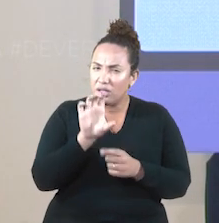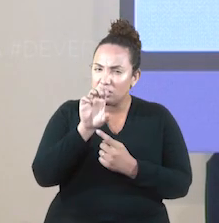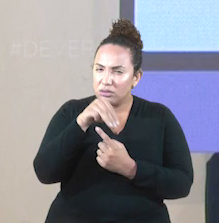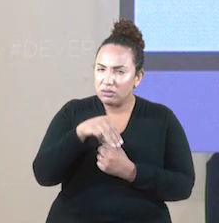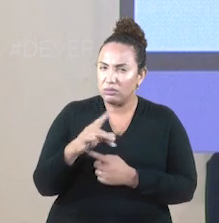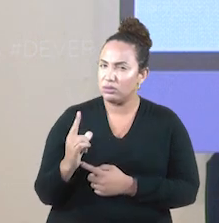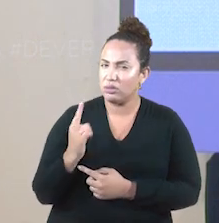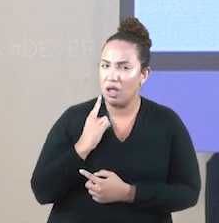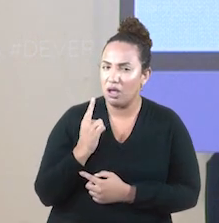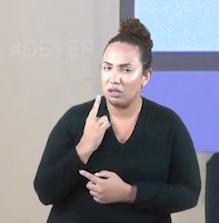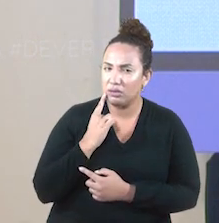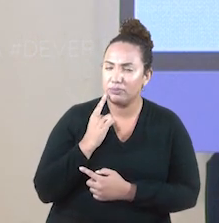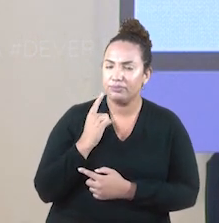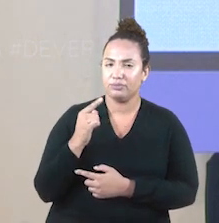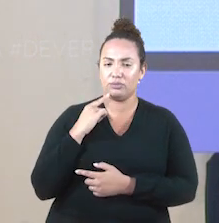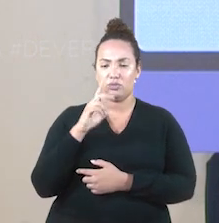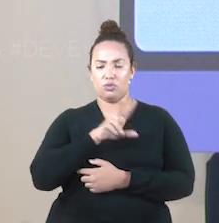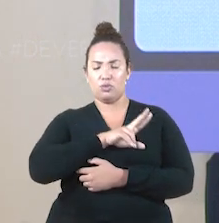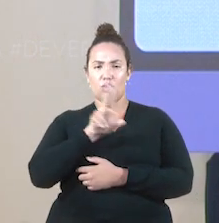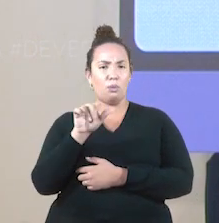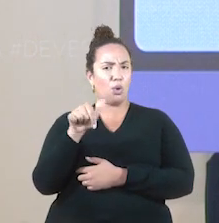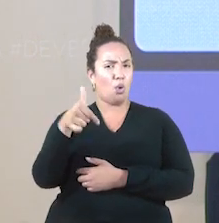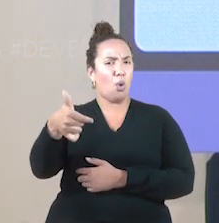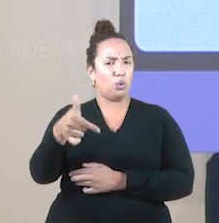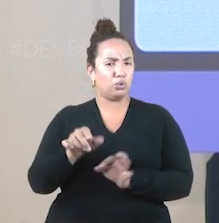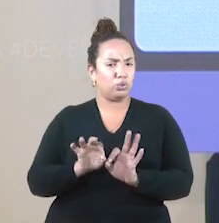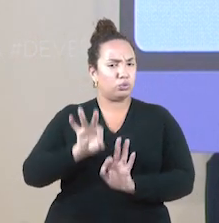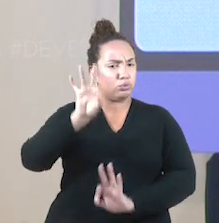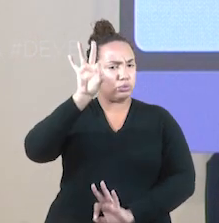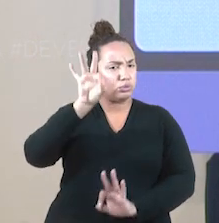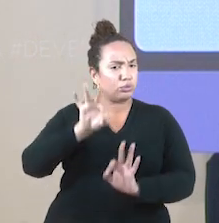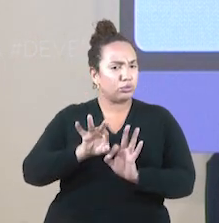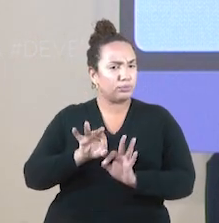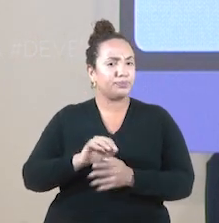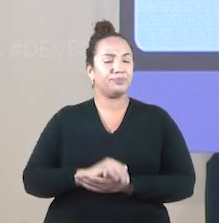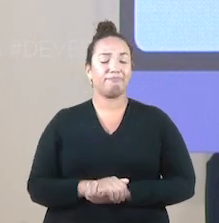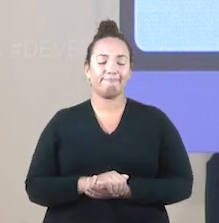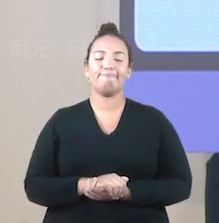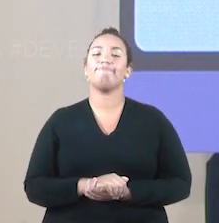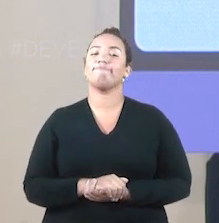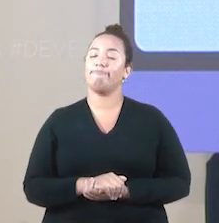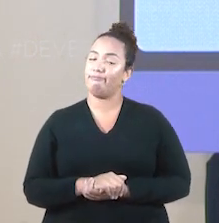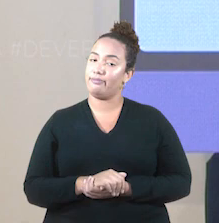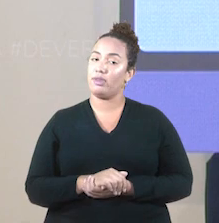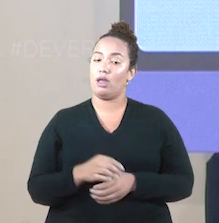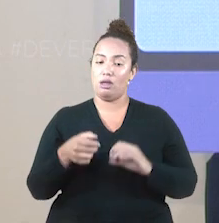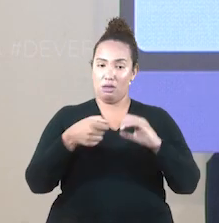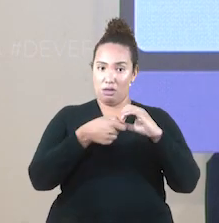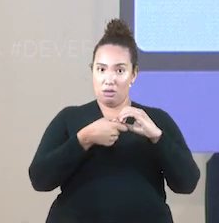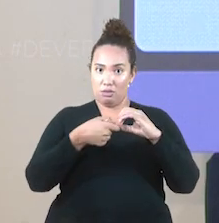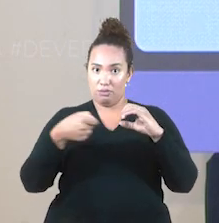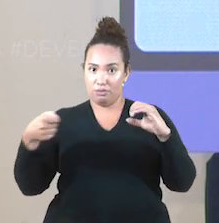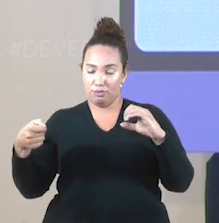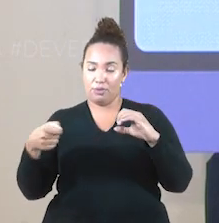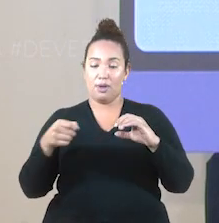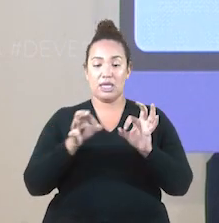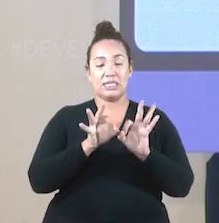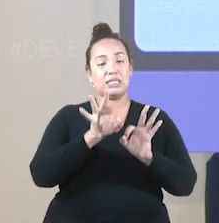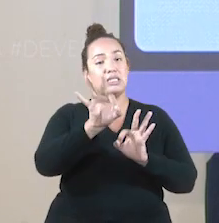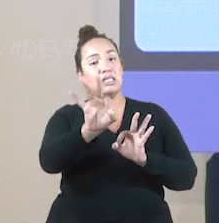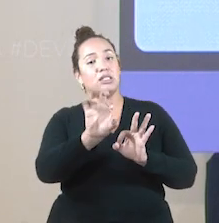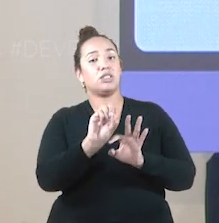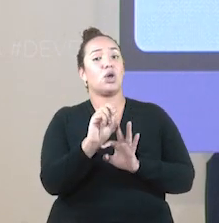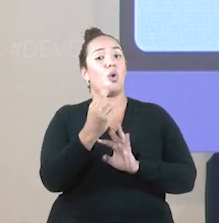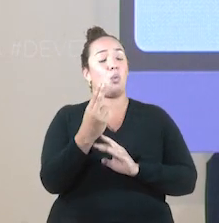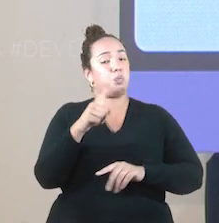também? Tem algum outro nome para medir comprimentos? A trena mede objetos ou distâncias